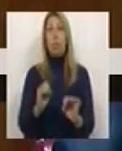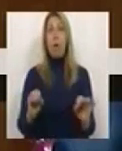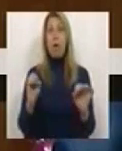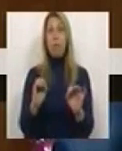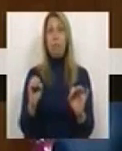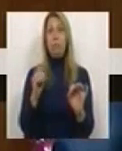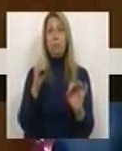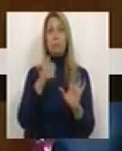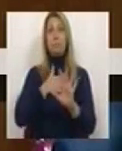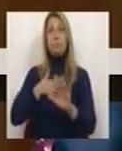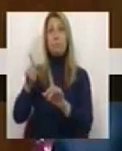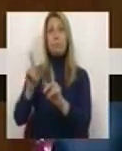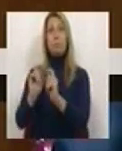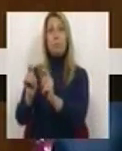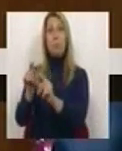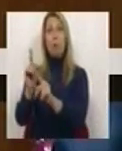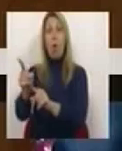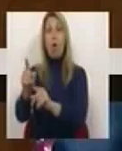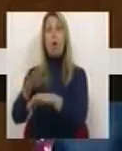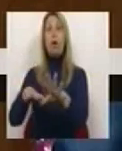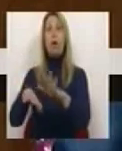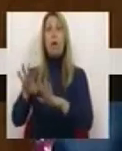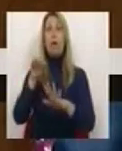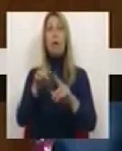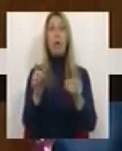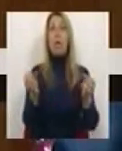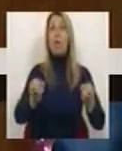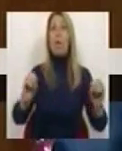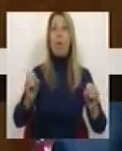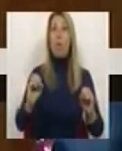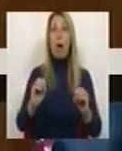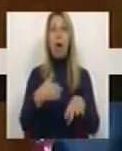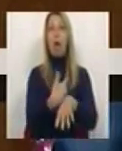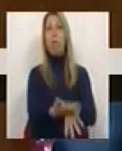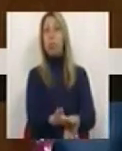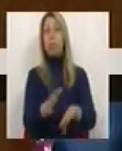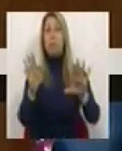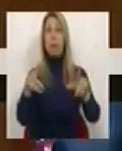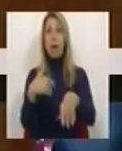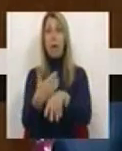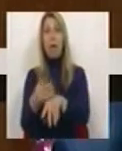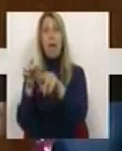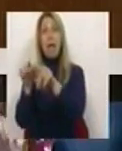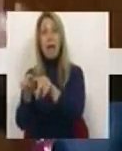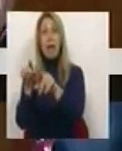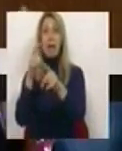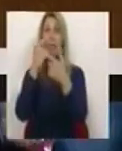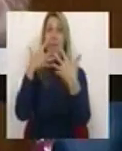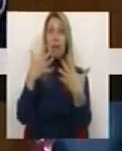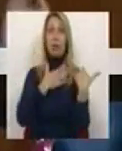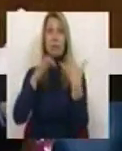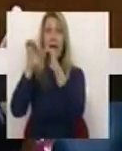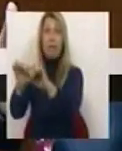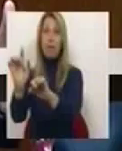por parte do concessionário e o atraso era imputável não ao concessionário, mas ao Estado. E por isso, tal como nos